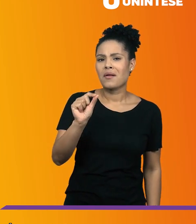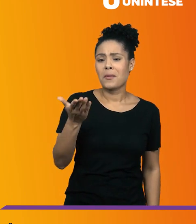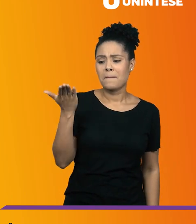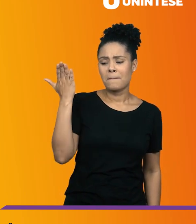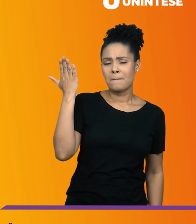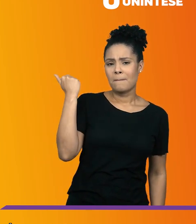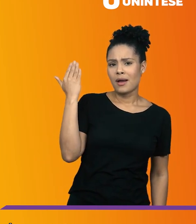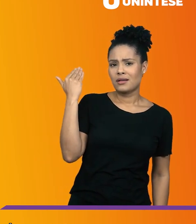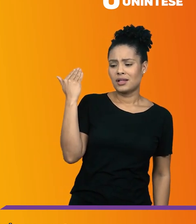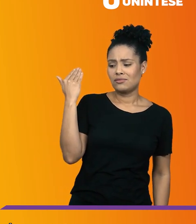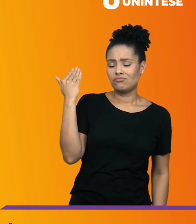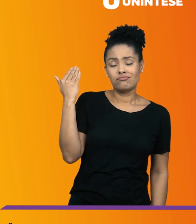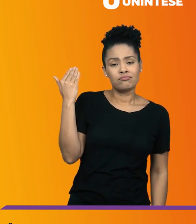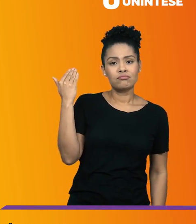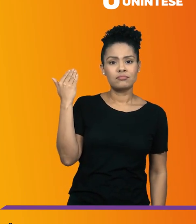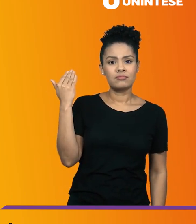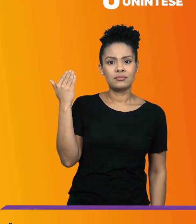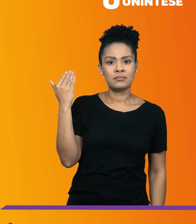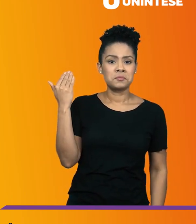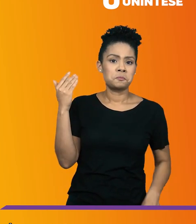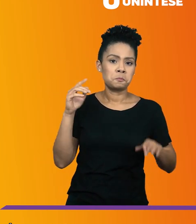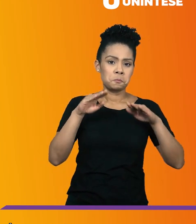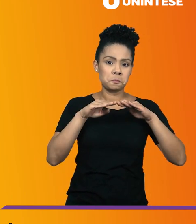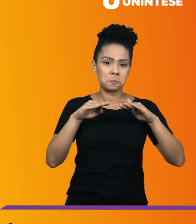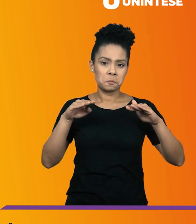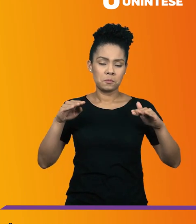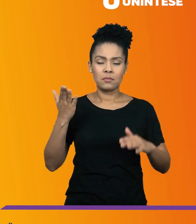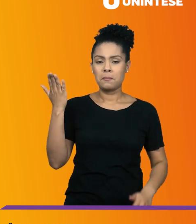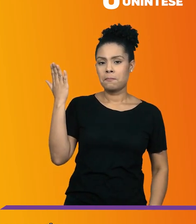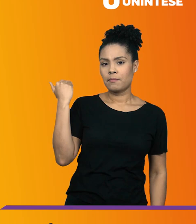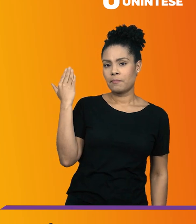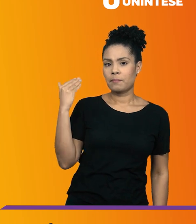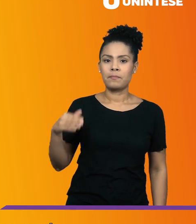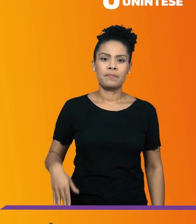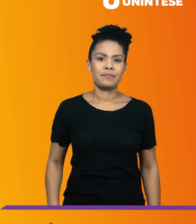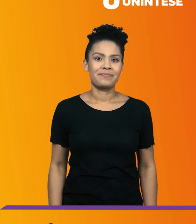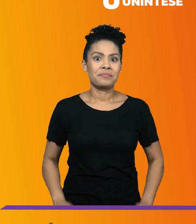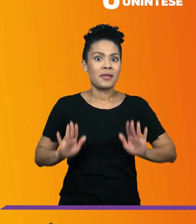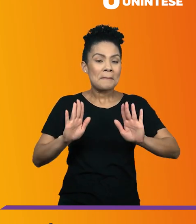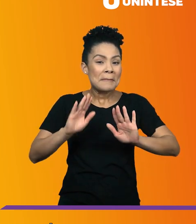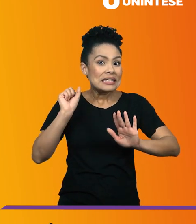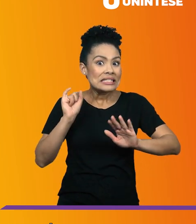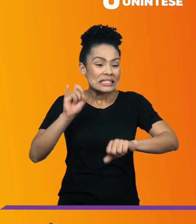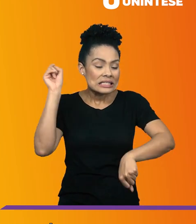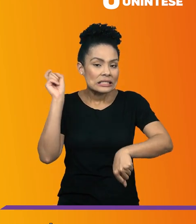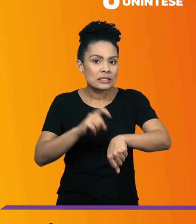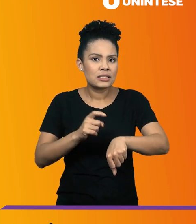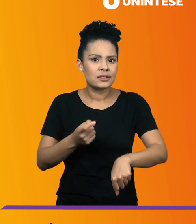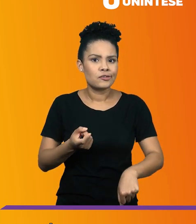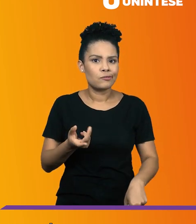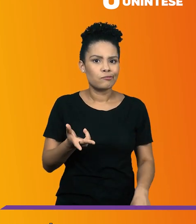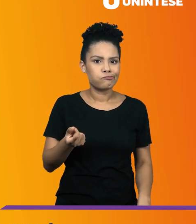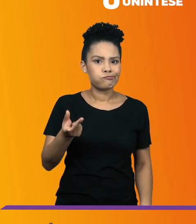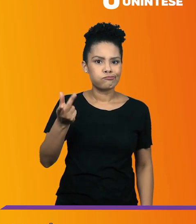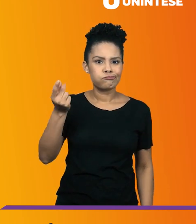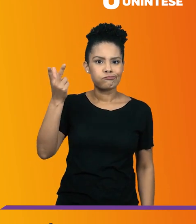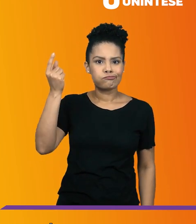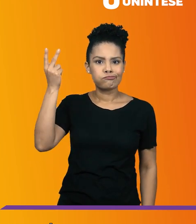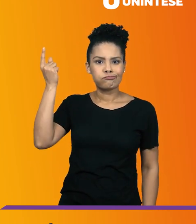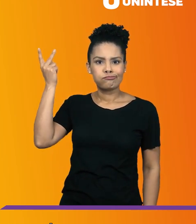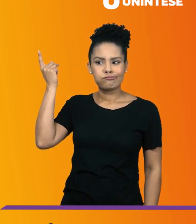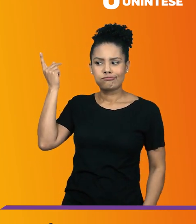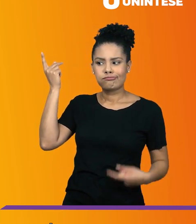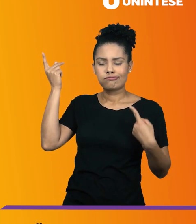recente, você vai usar uma expressão quase neutra. Quando você for falar de um passado muito